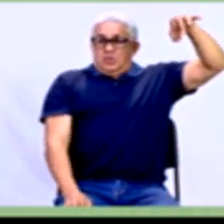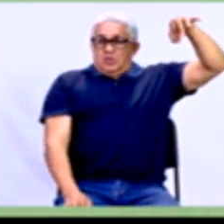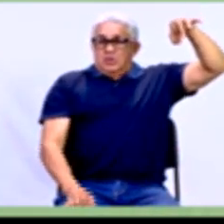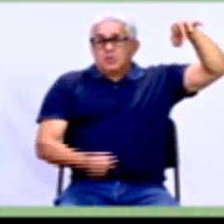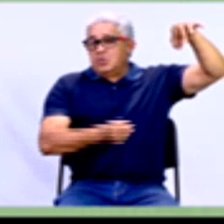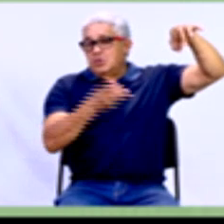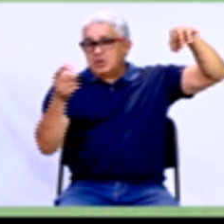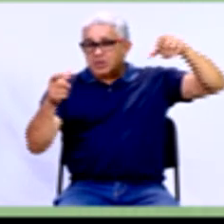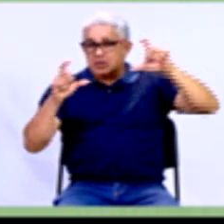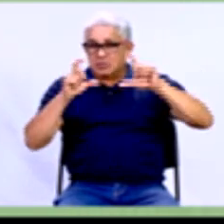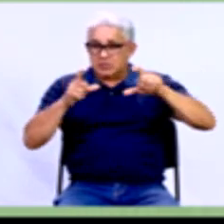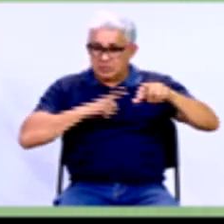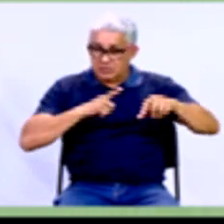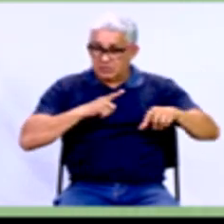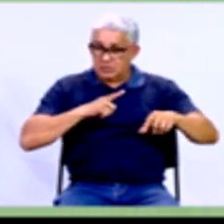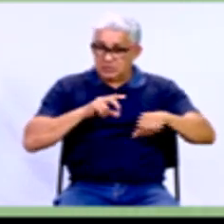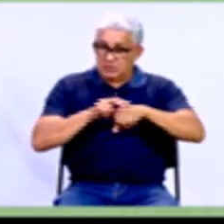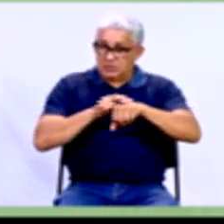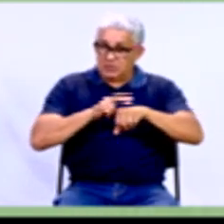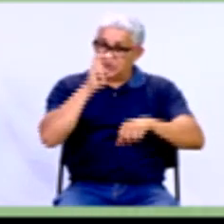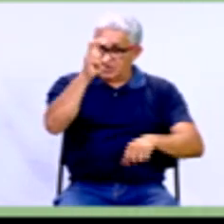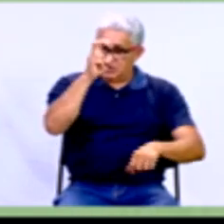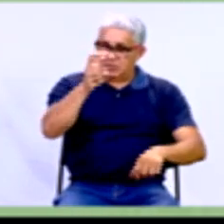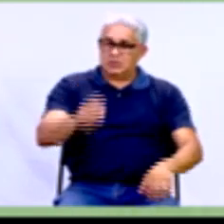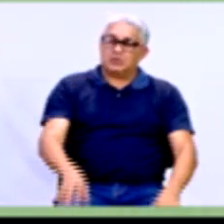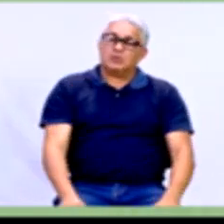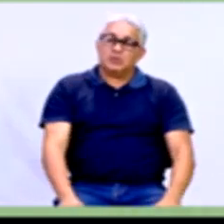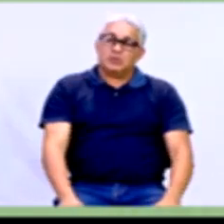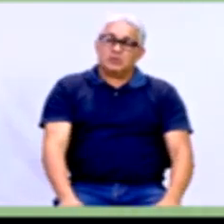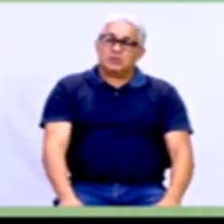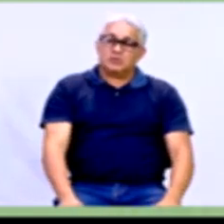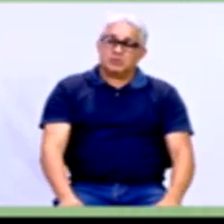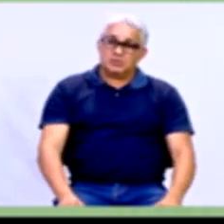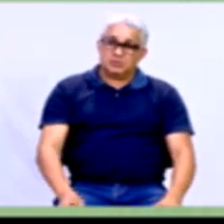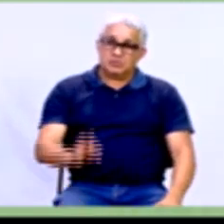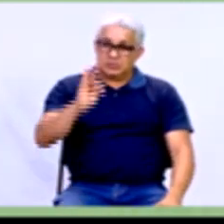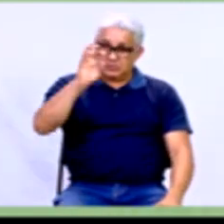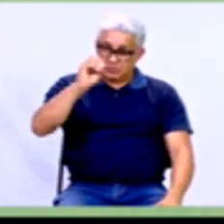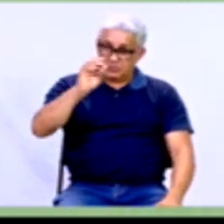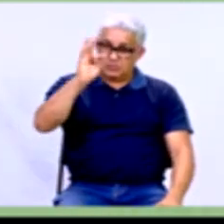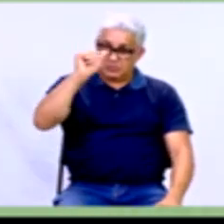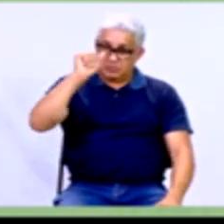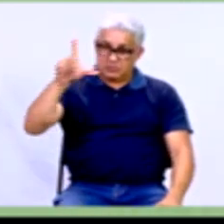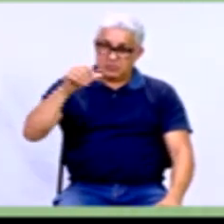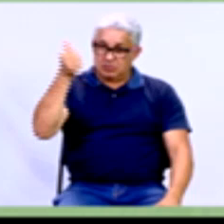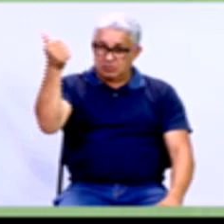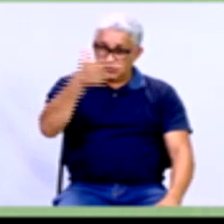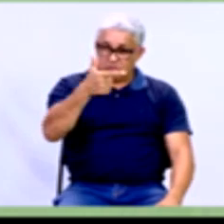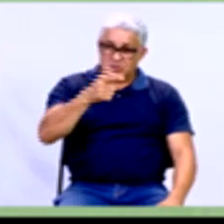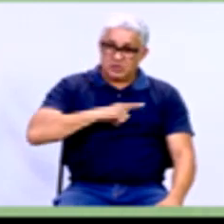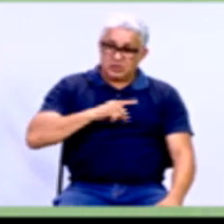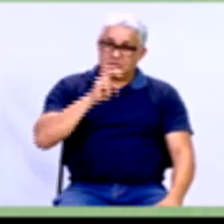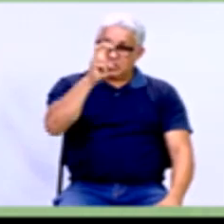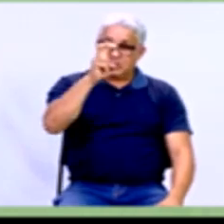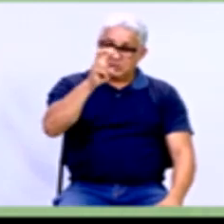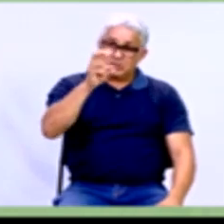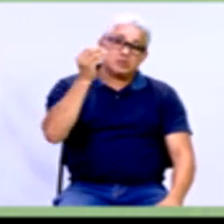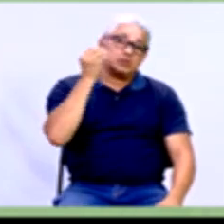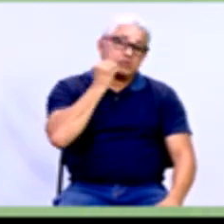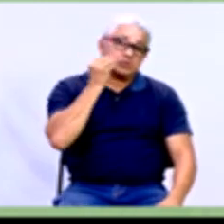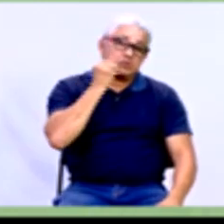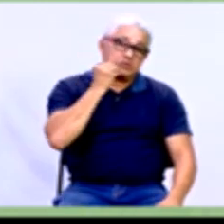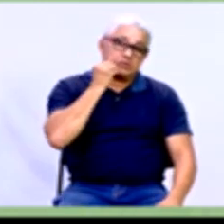Quantas bolas verdes tem? 5. Num total de 12 bolas. Então, eu tenho 5 chances